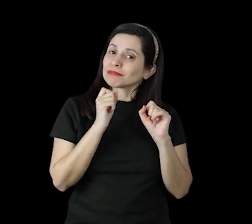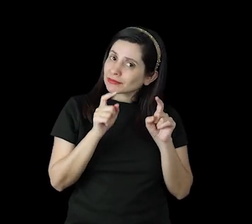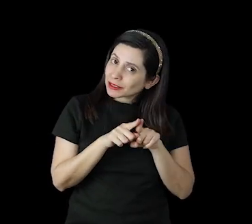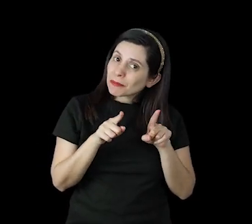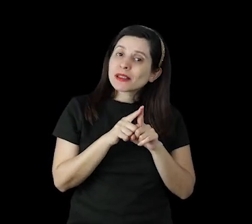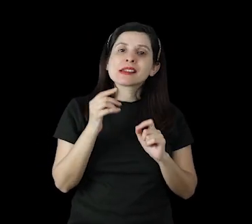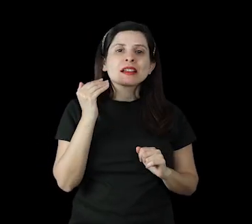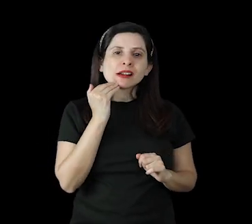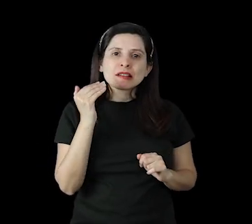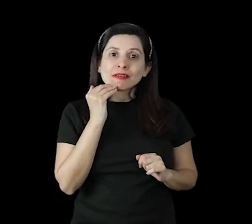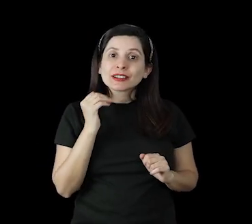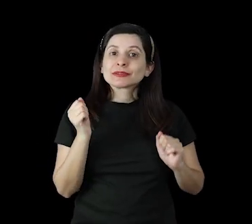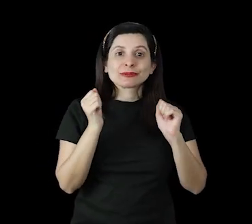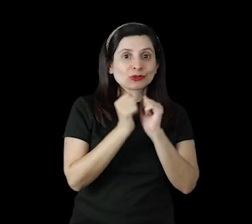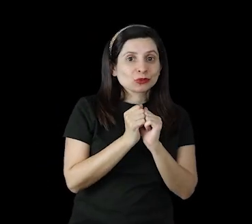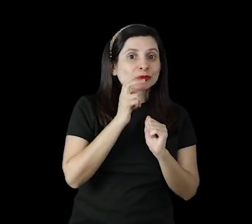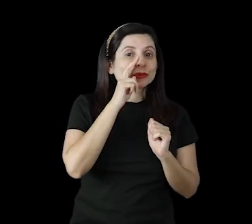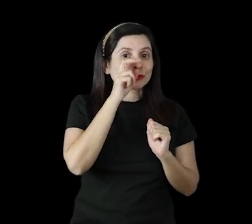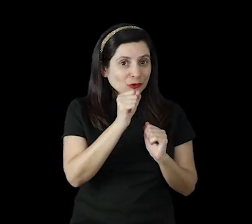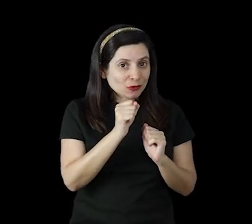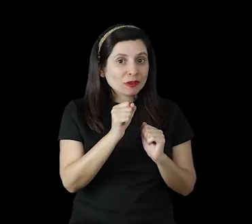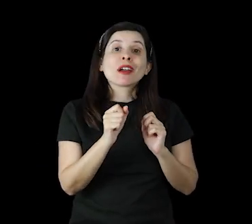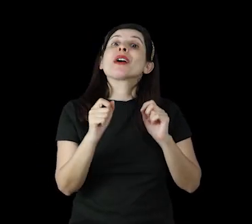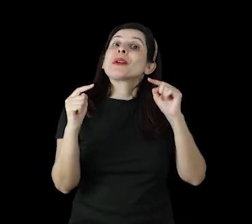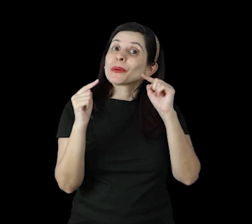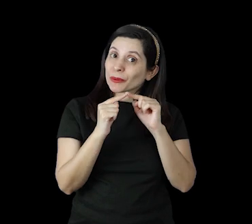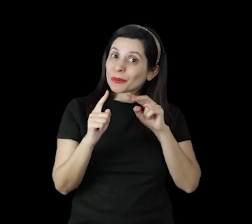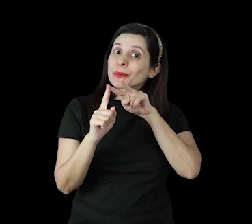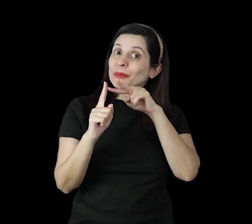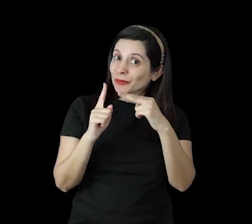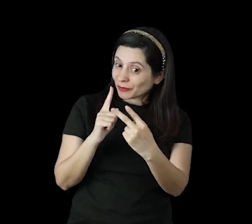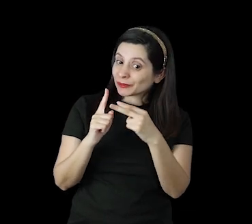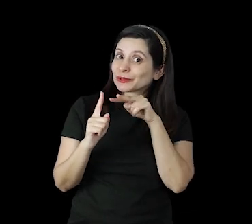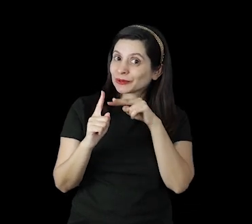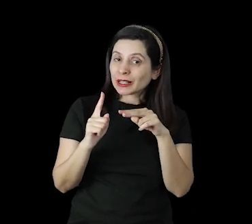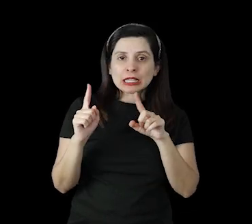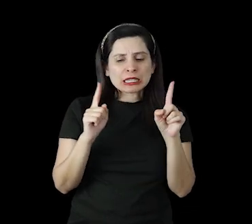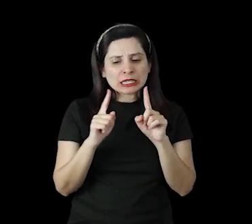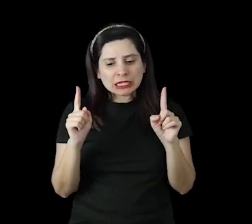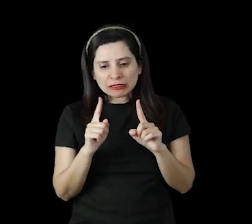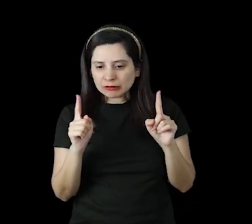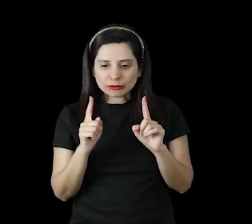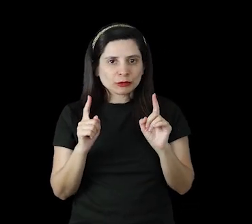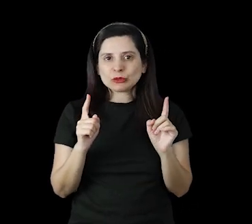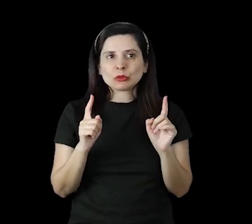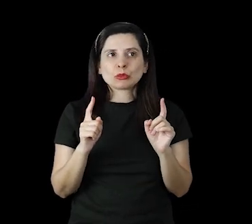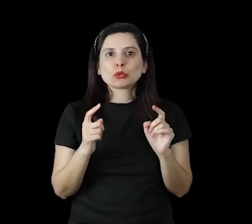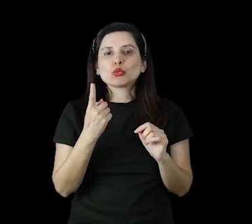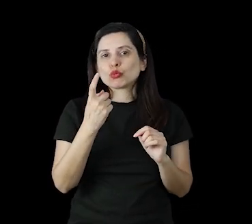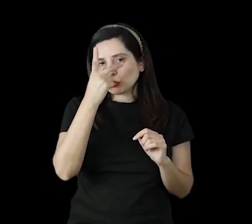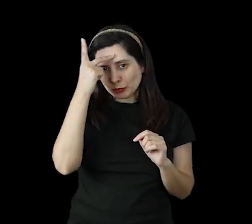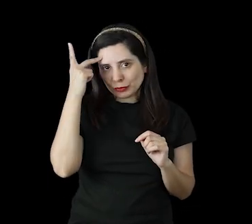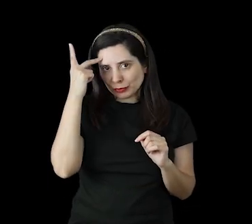essa falha e essa força tem a ver com o nosso ponto de vista, né. Não necessariamente por uma pessoa